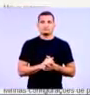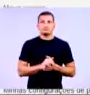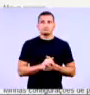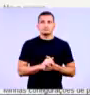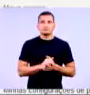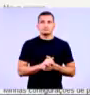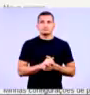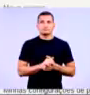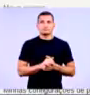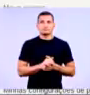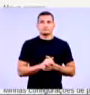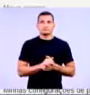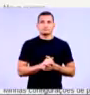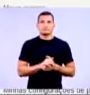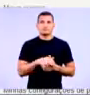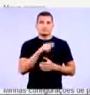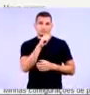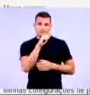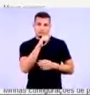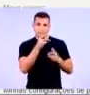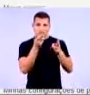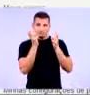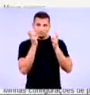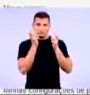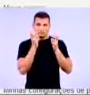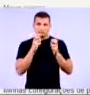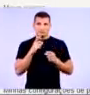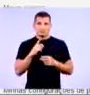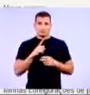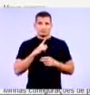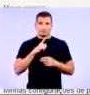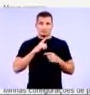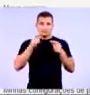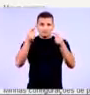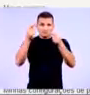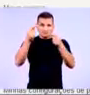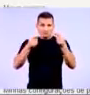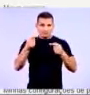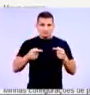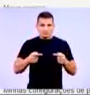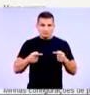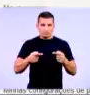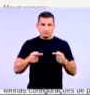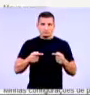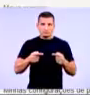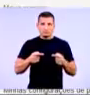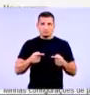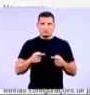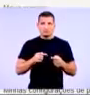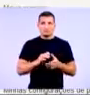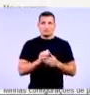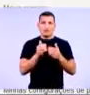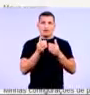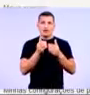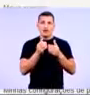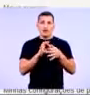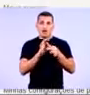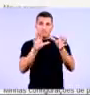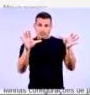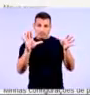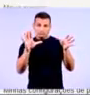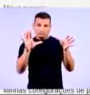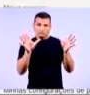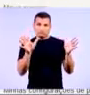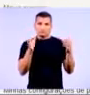E aqui, né, percebam que temos o questionário, duas sinalizações, o questionário aberto e o questionário